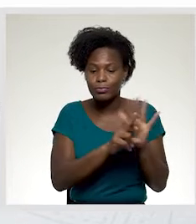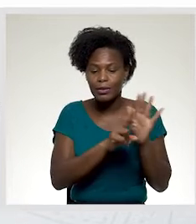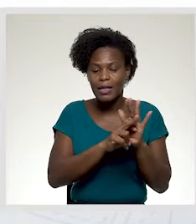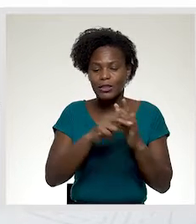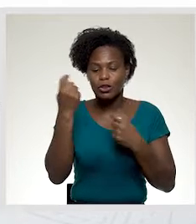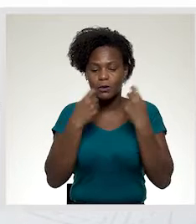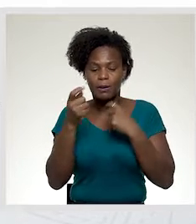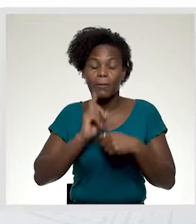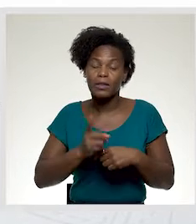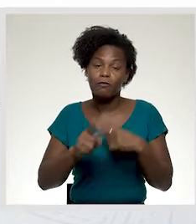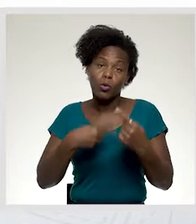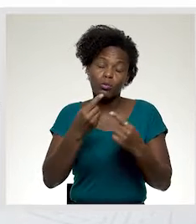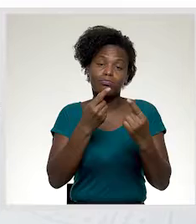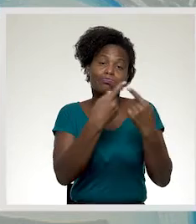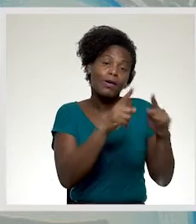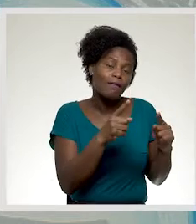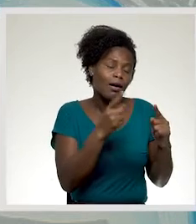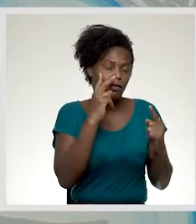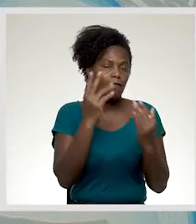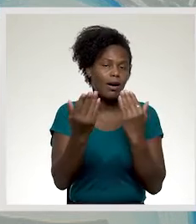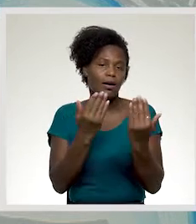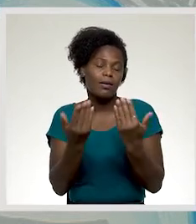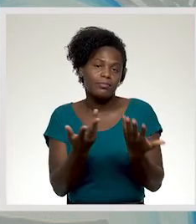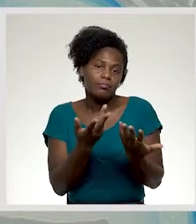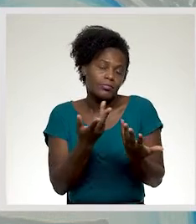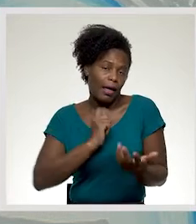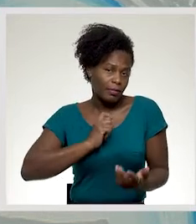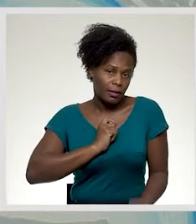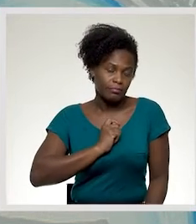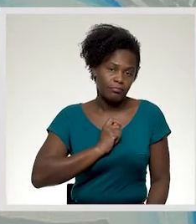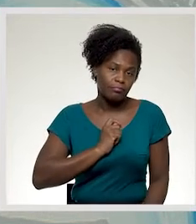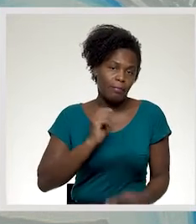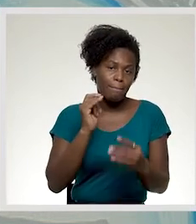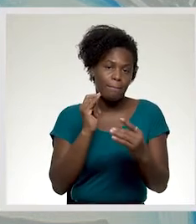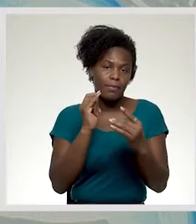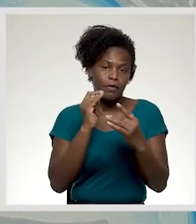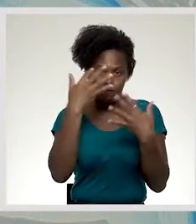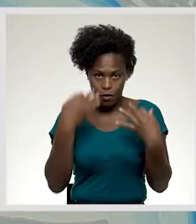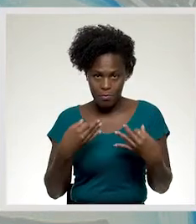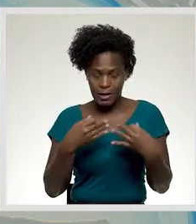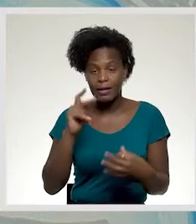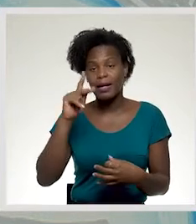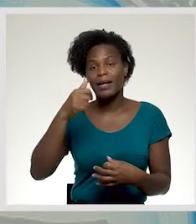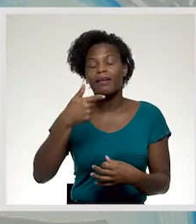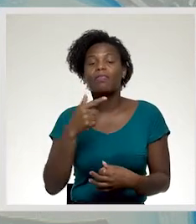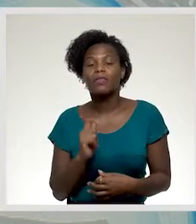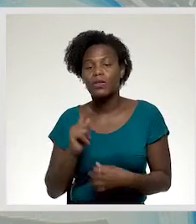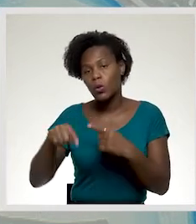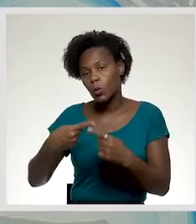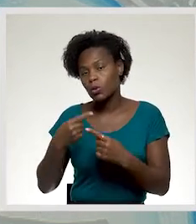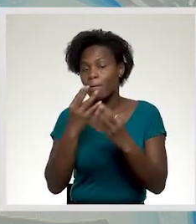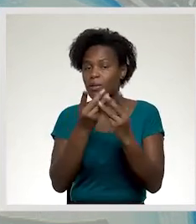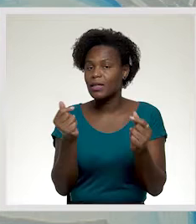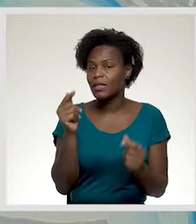de Aristóteles. E, como em todas as nossas aulas de filosofia, um grande pensamento para o